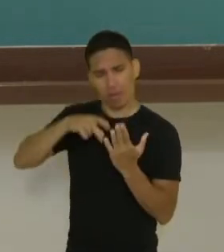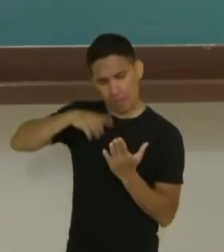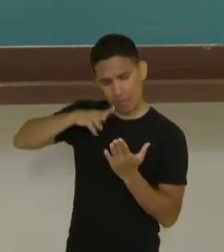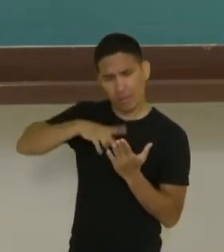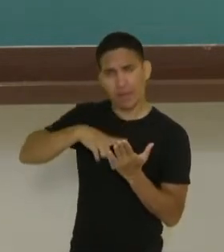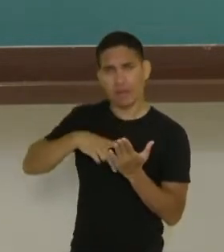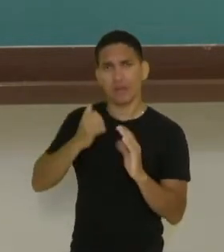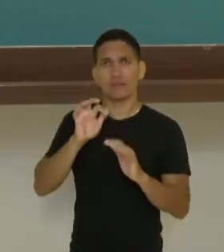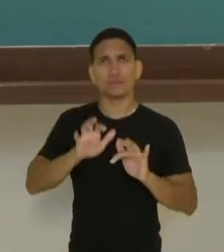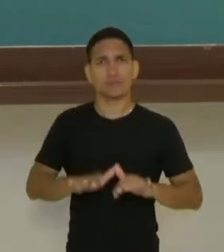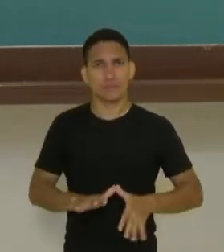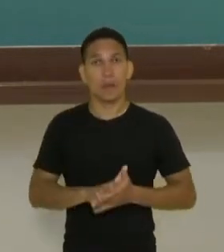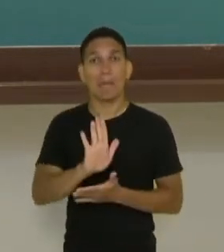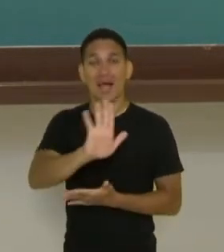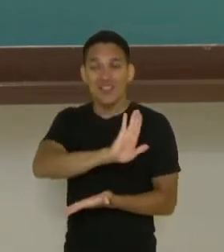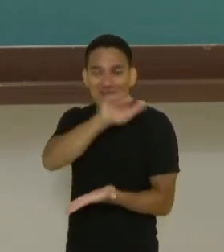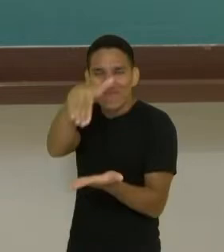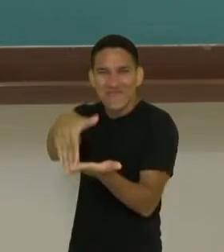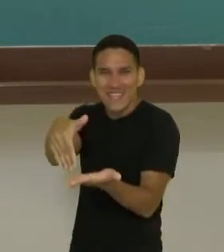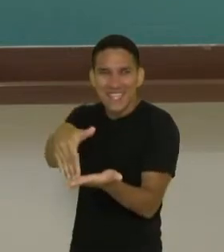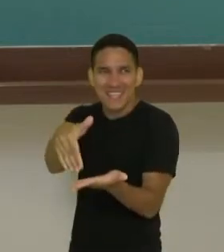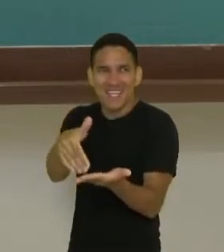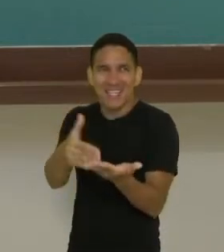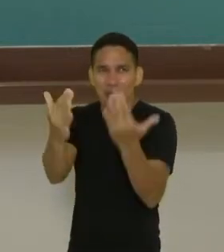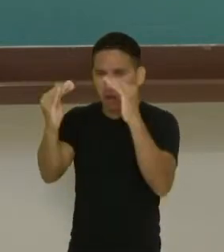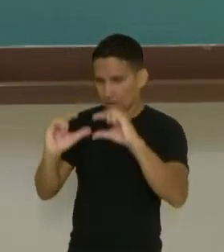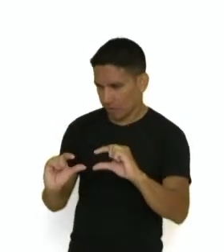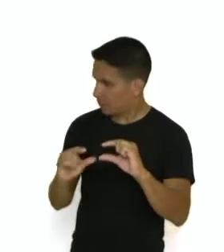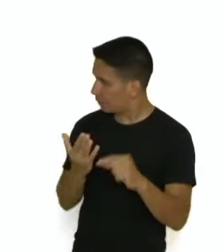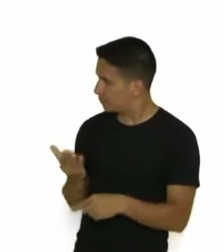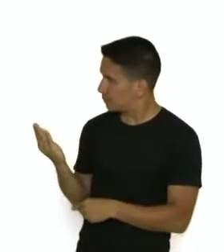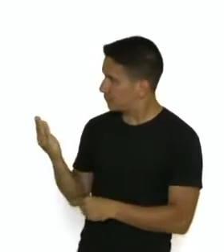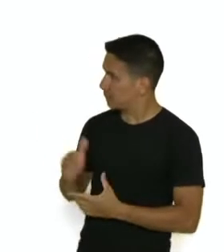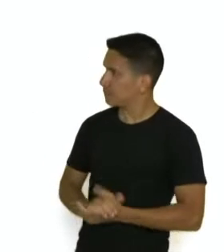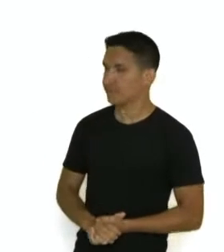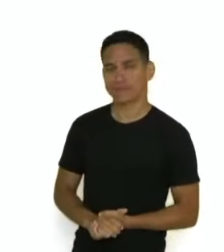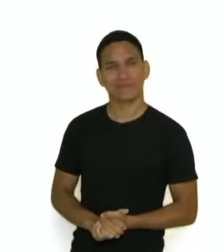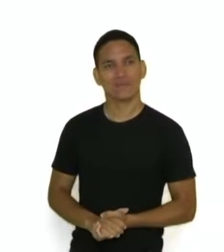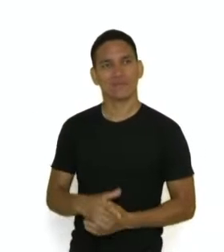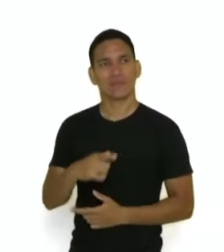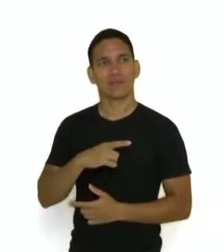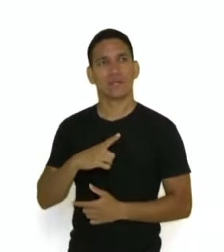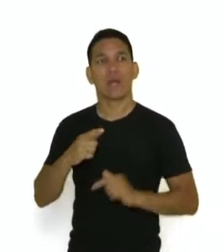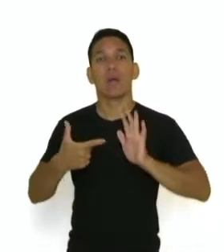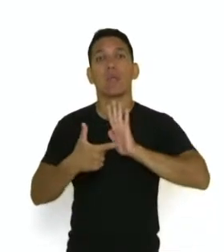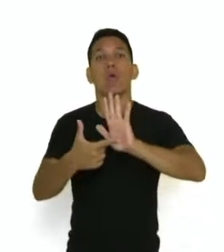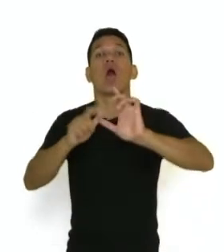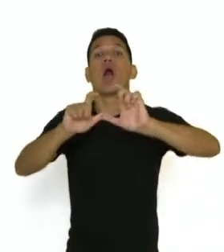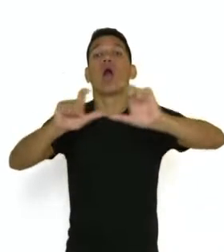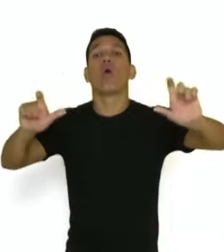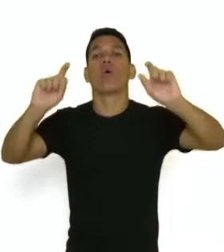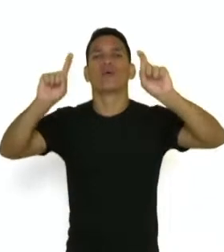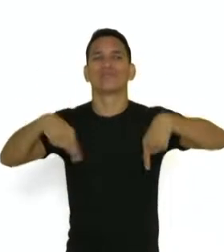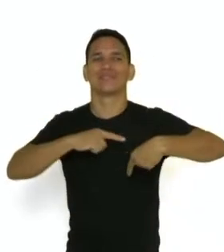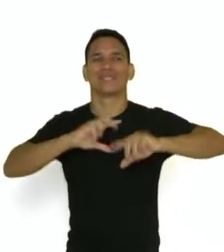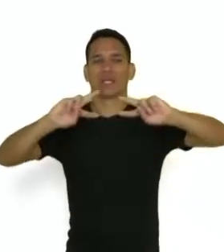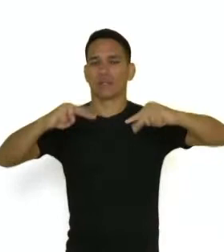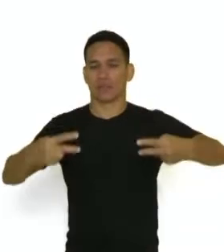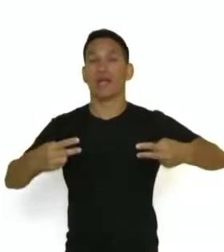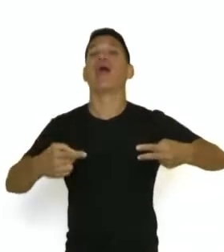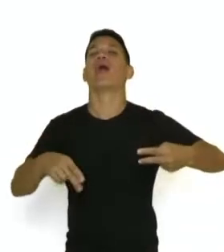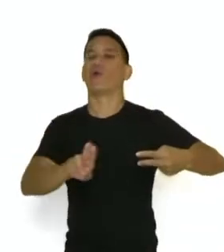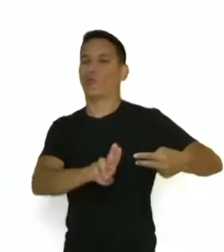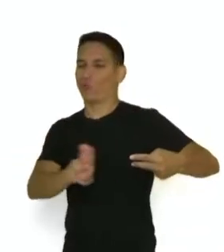Agora aqui embaixo nós temos ali onde está disponível o texto, e aí está escrito